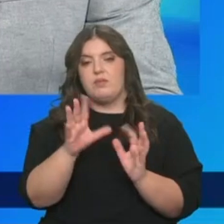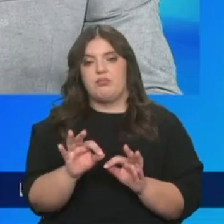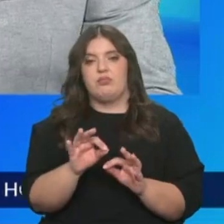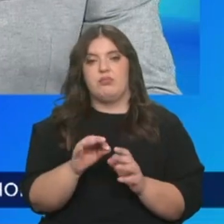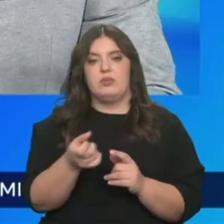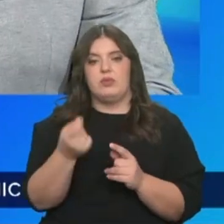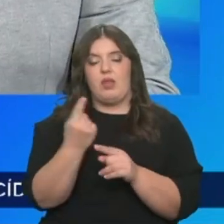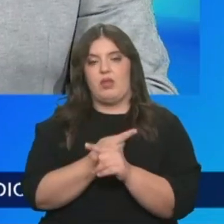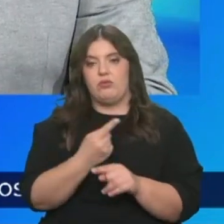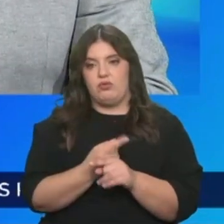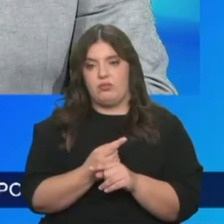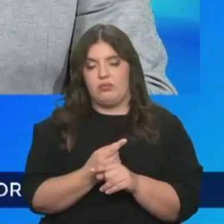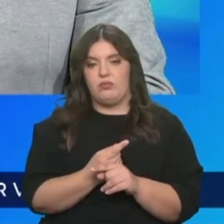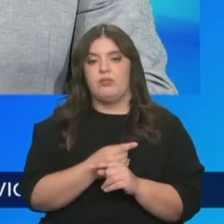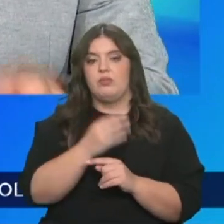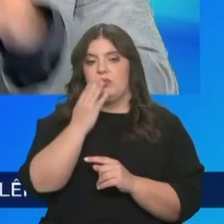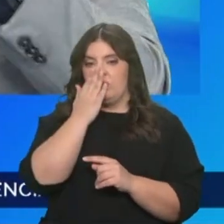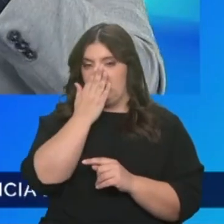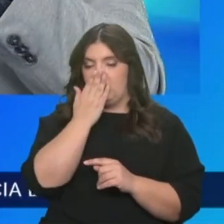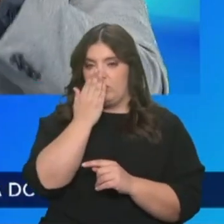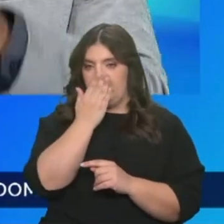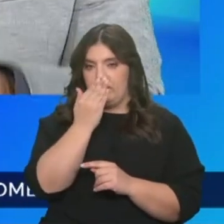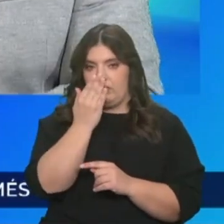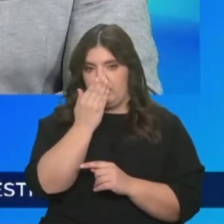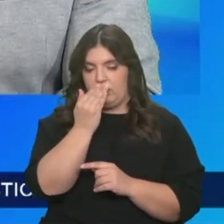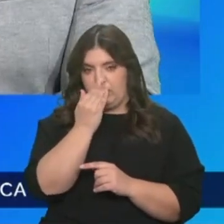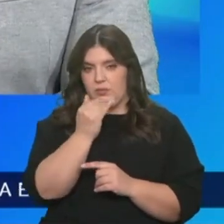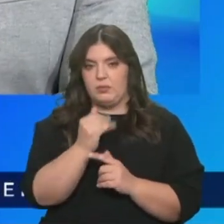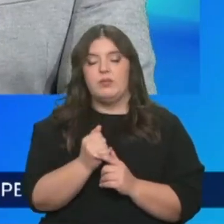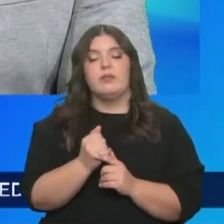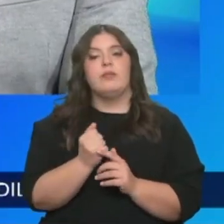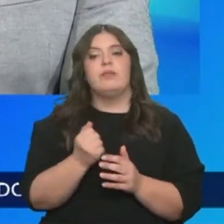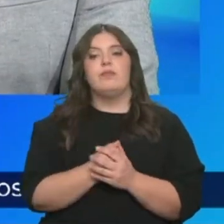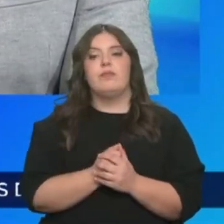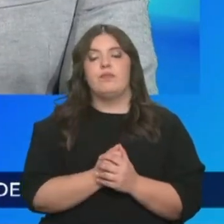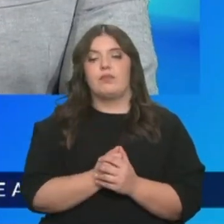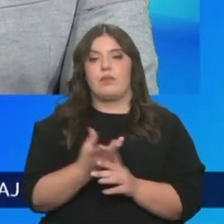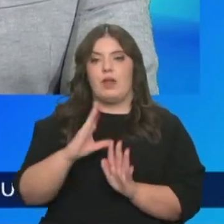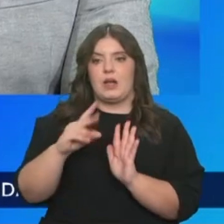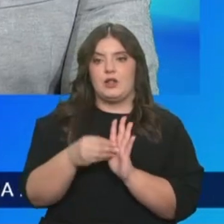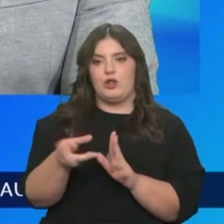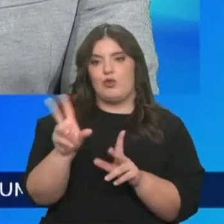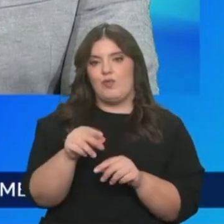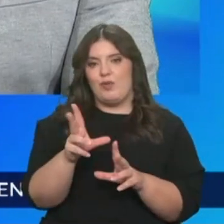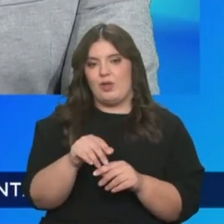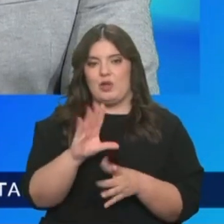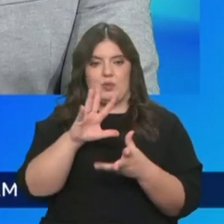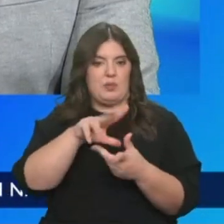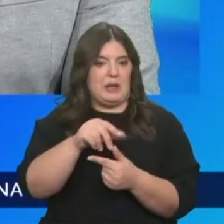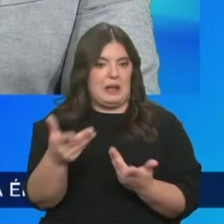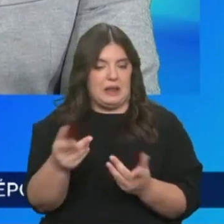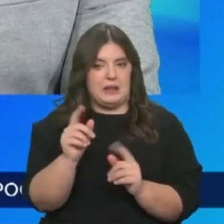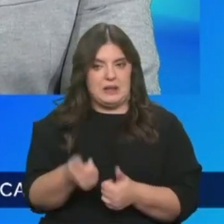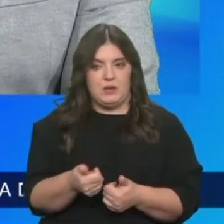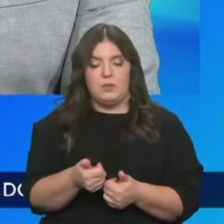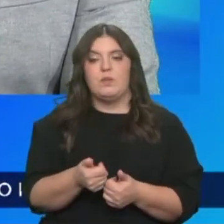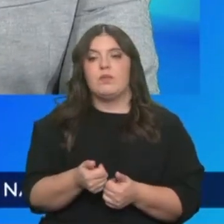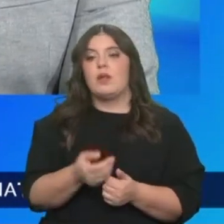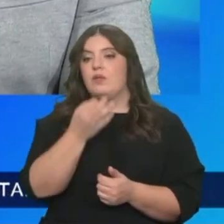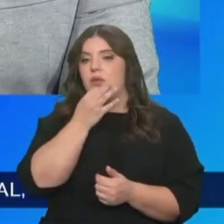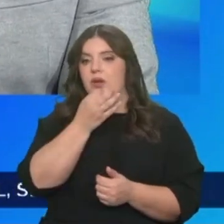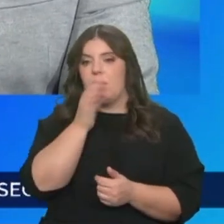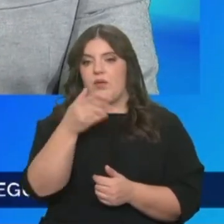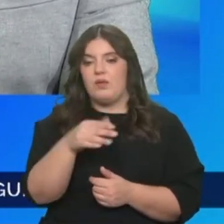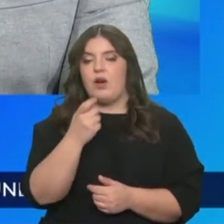enviado dados que, enfim, acabam por ir acrescentando novidades sobre o planeta, não é? E vamos falar